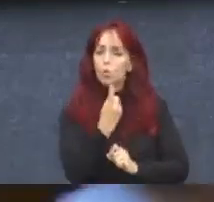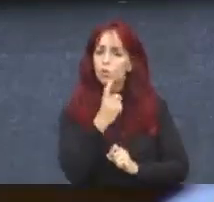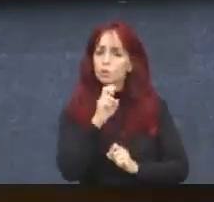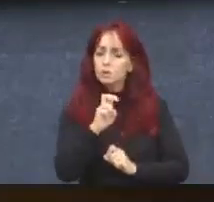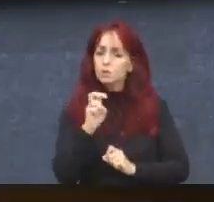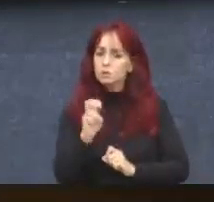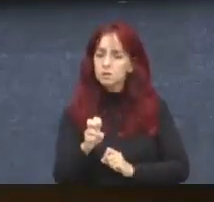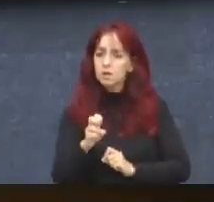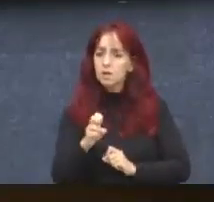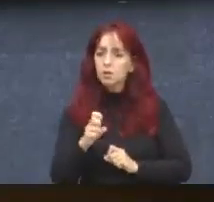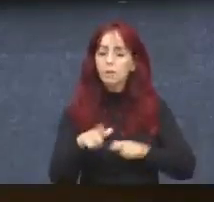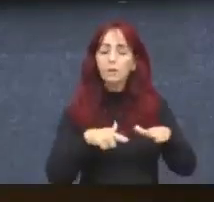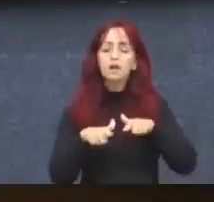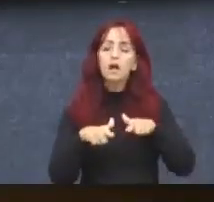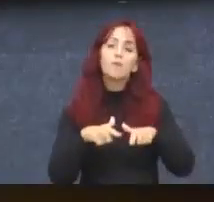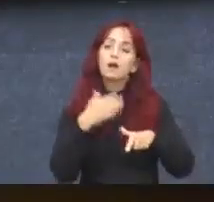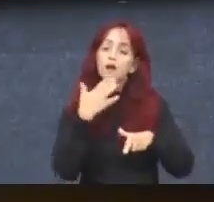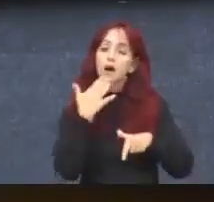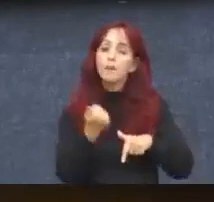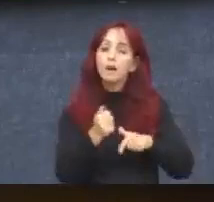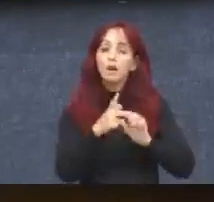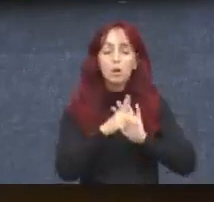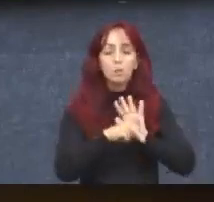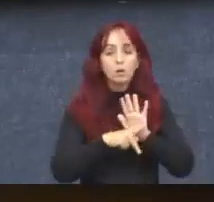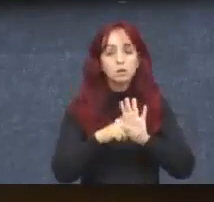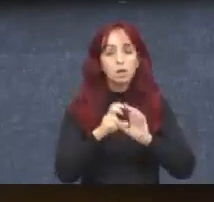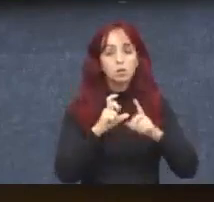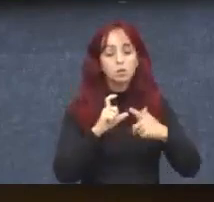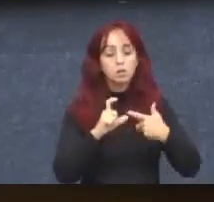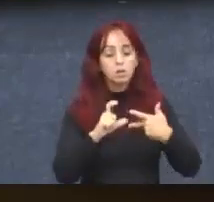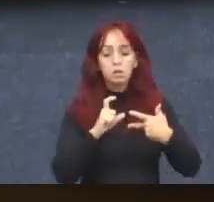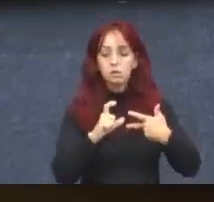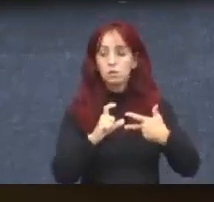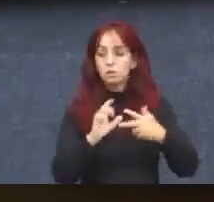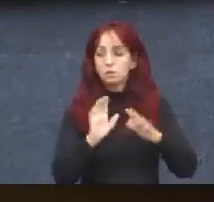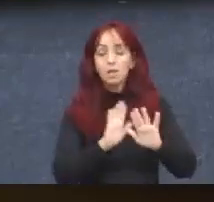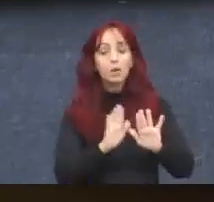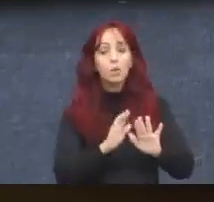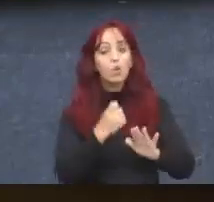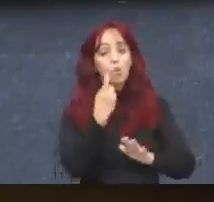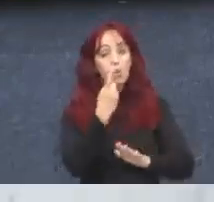melhor esse projeto junto com o Executivo. 142, desculpa, 142.